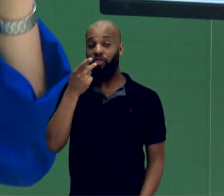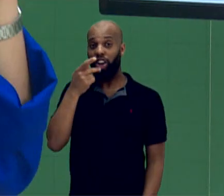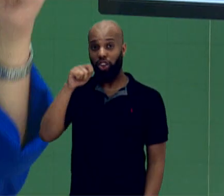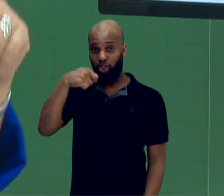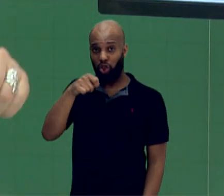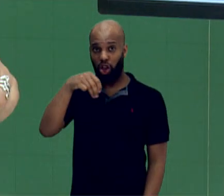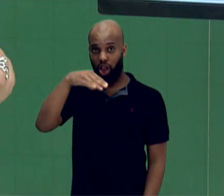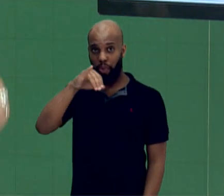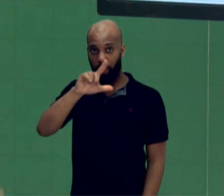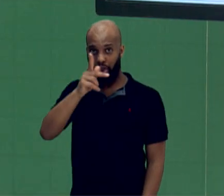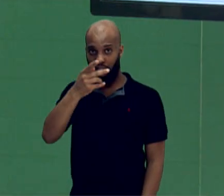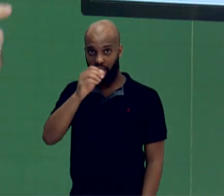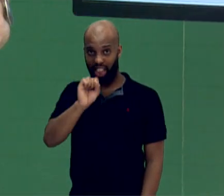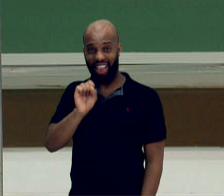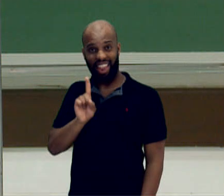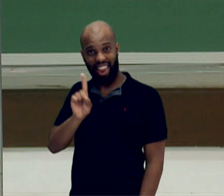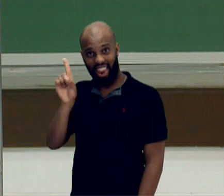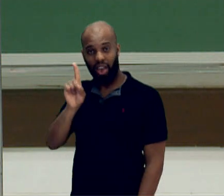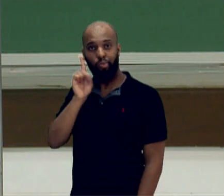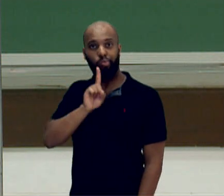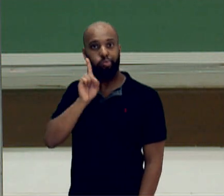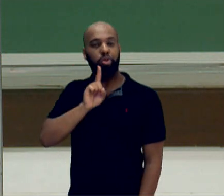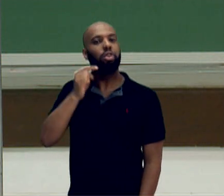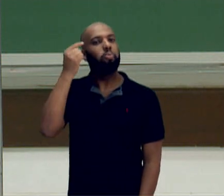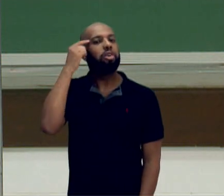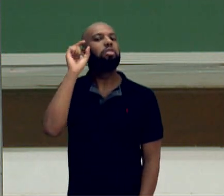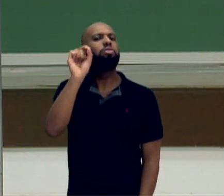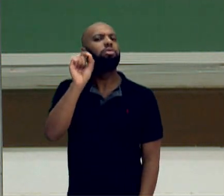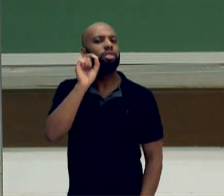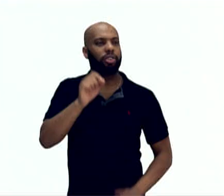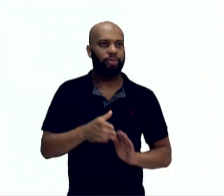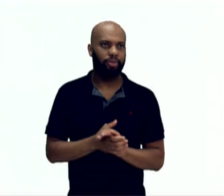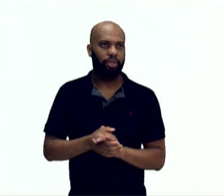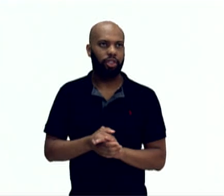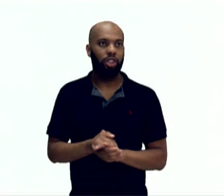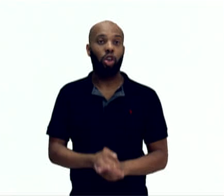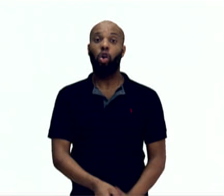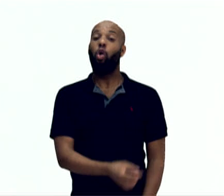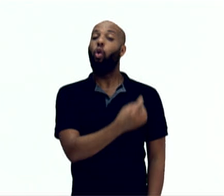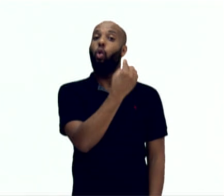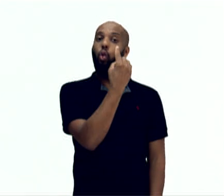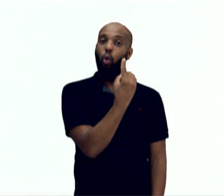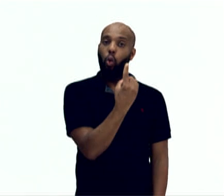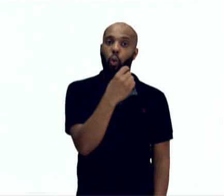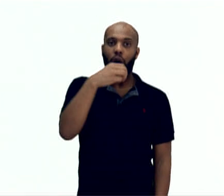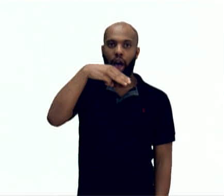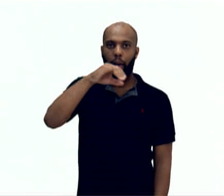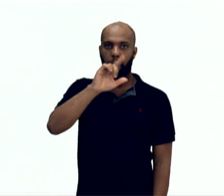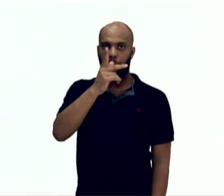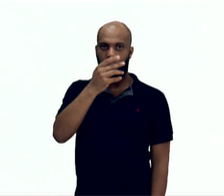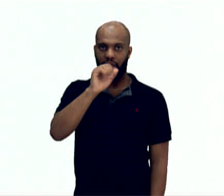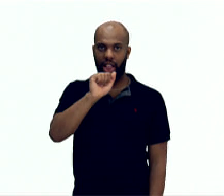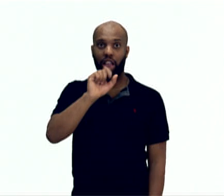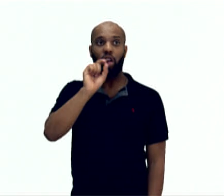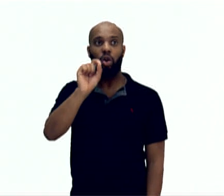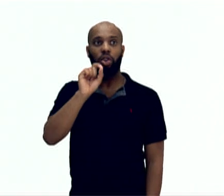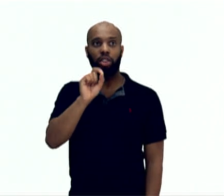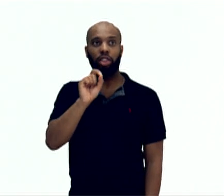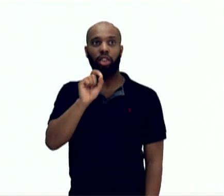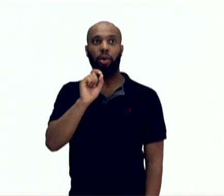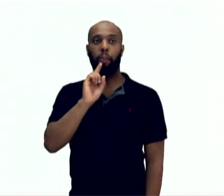milhas lá nos Estados Unidos, a gente tem que pensar que uma milha vale